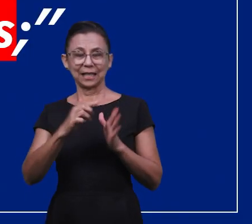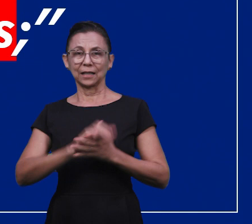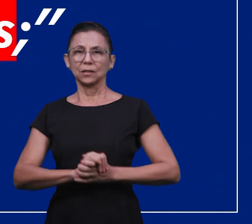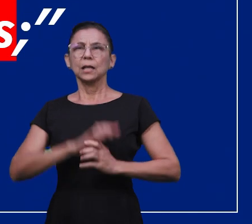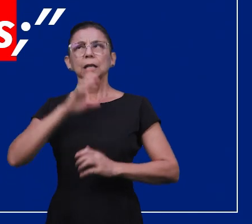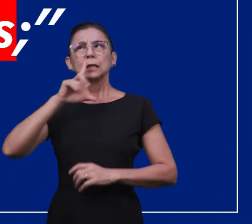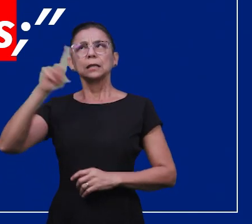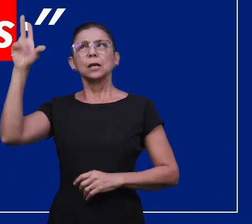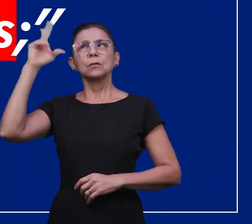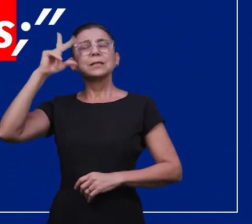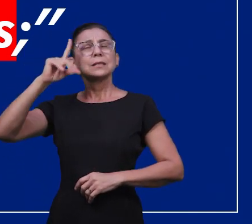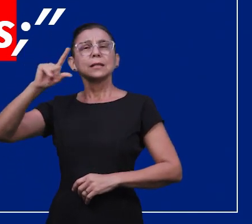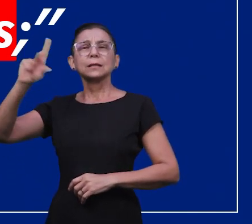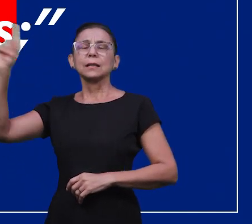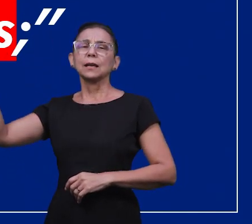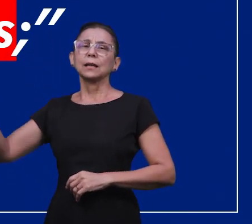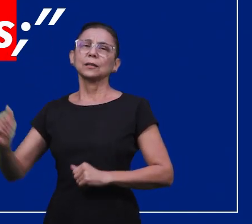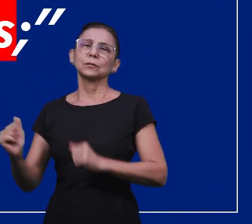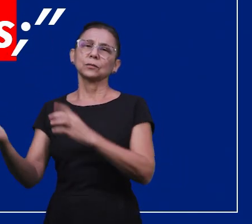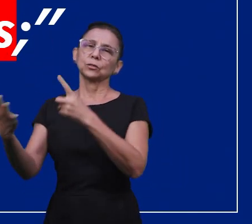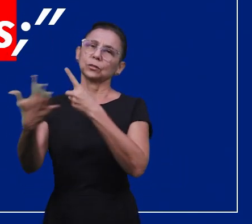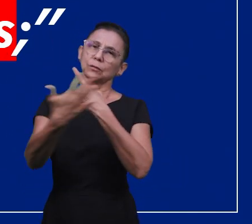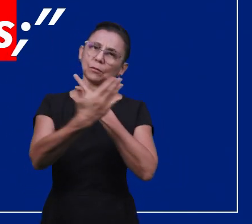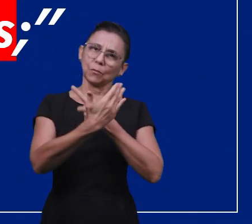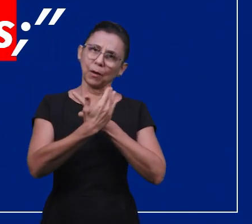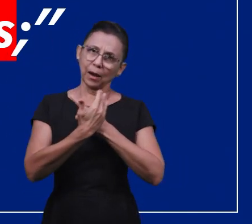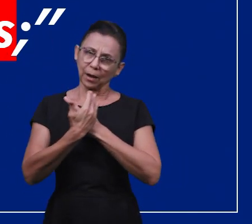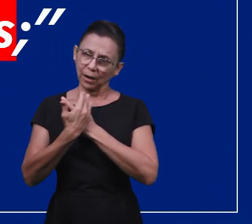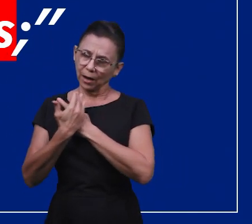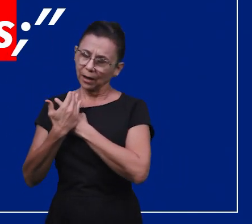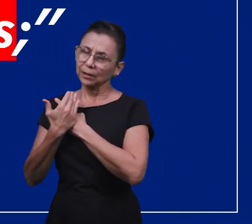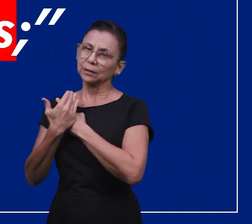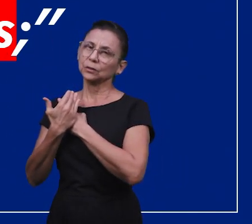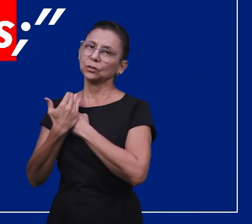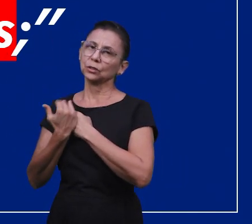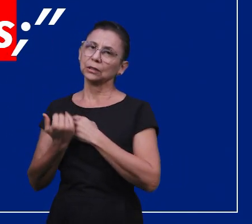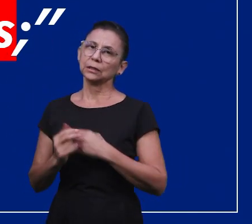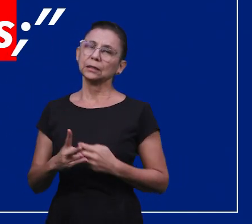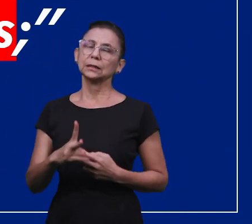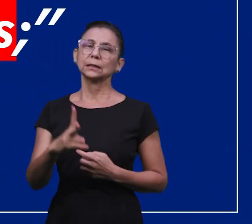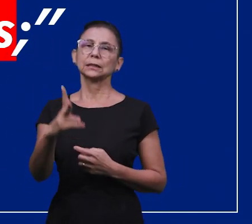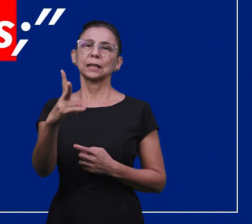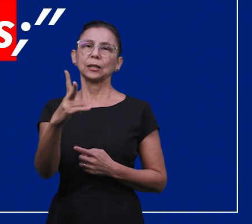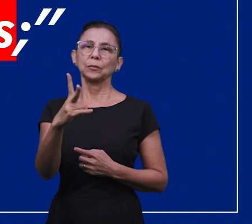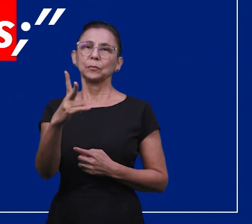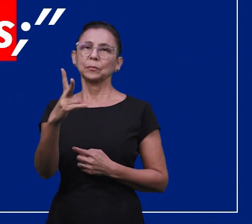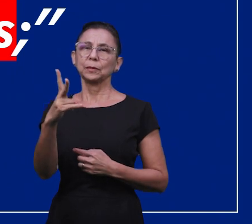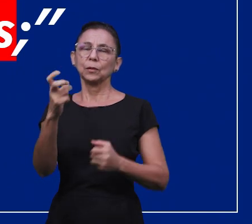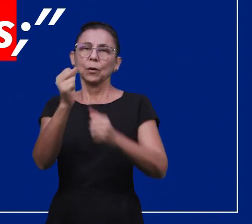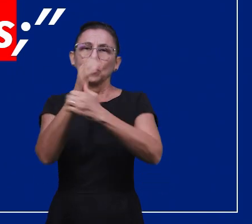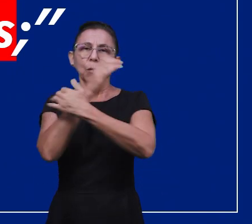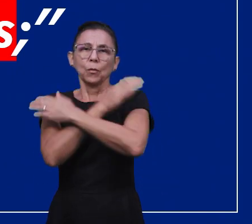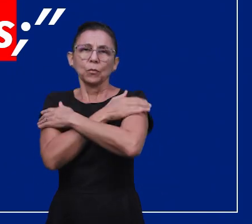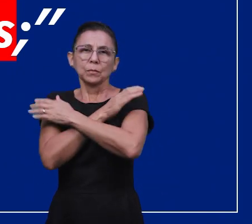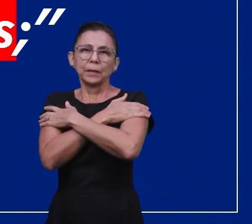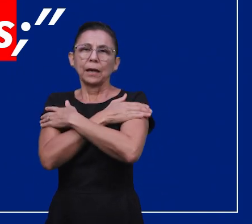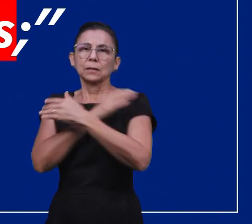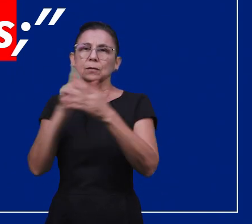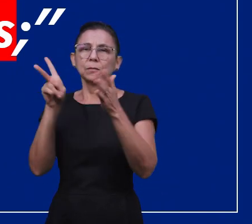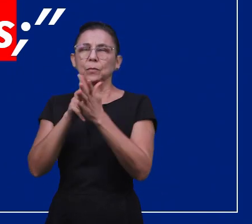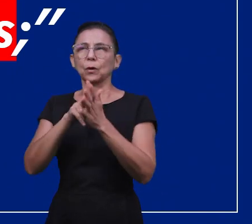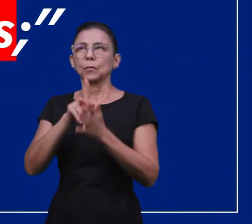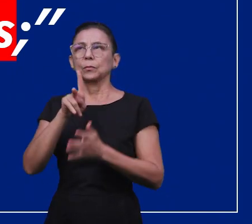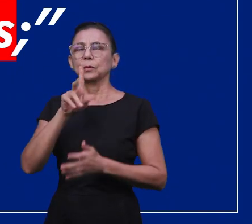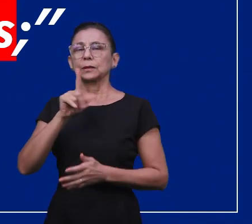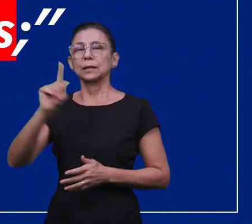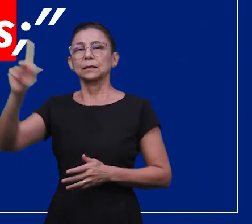eterno te seja por habitação, e por baixo de ti estejam os braços eternos. Glória a Deus. Muito Também em